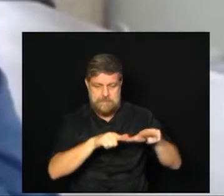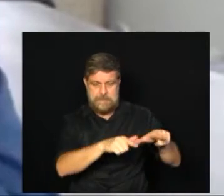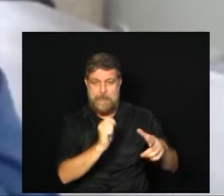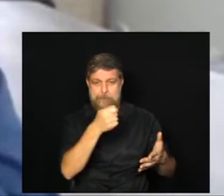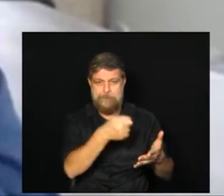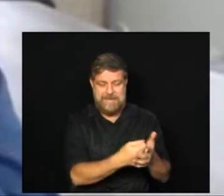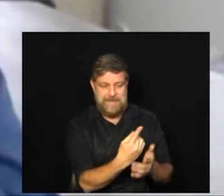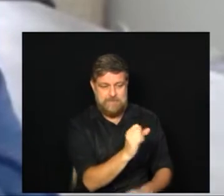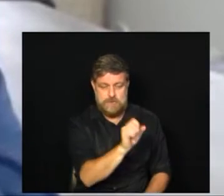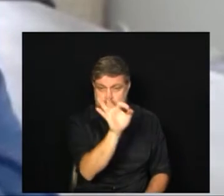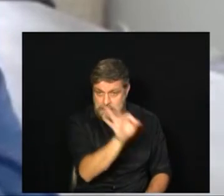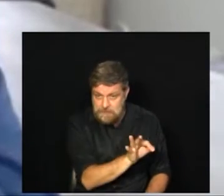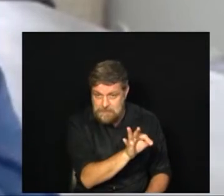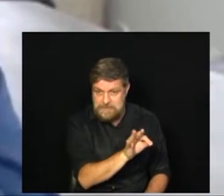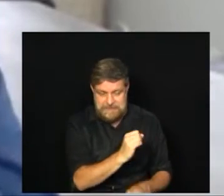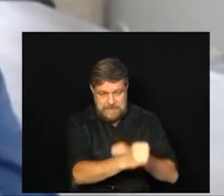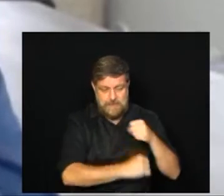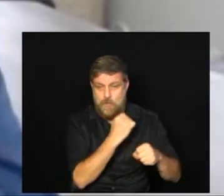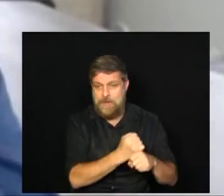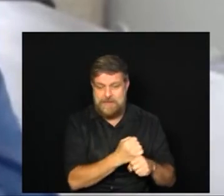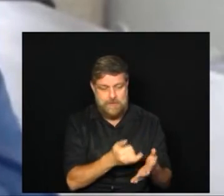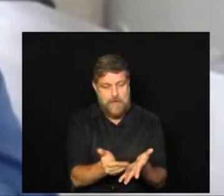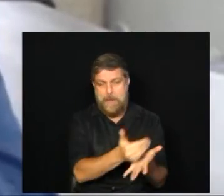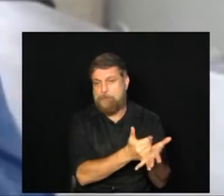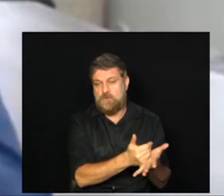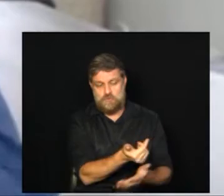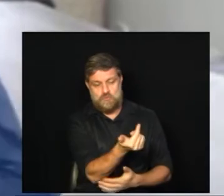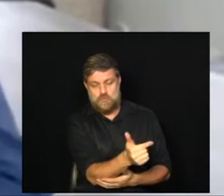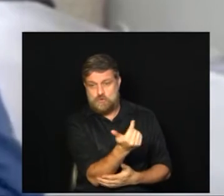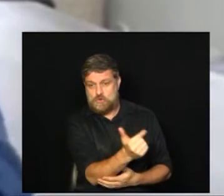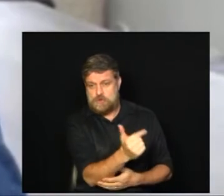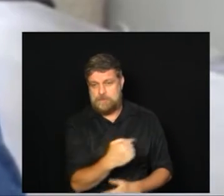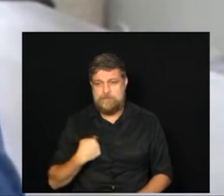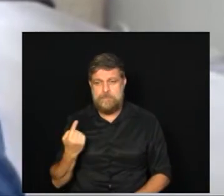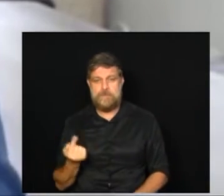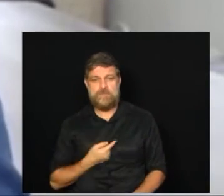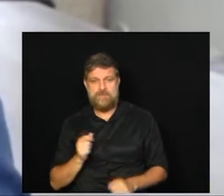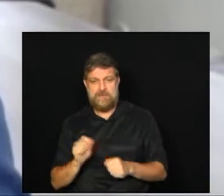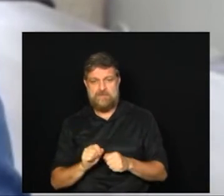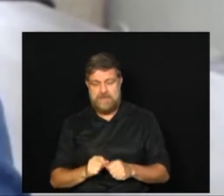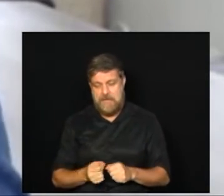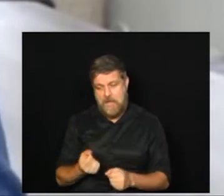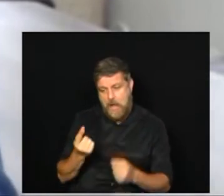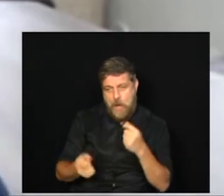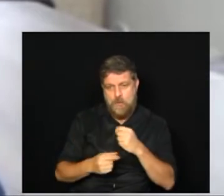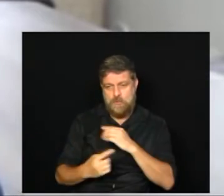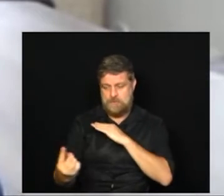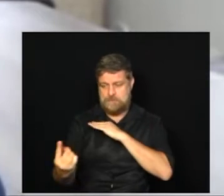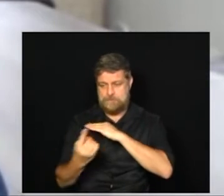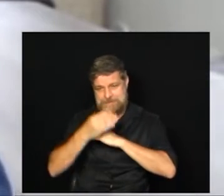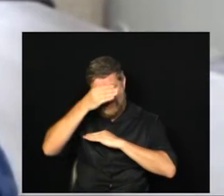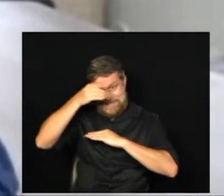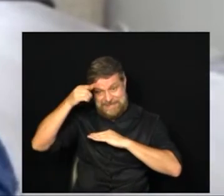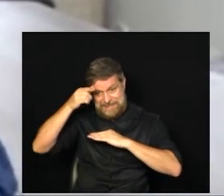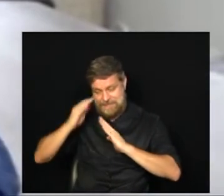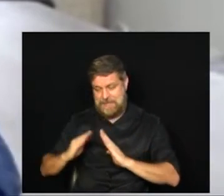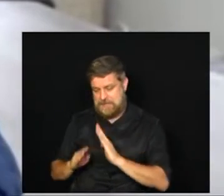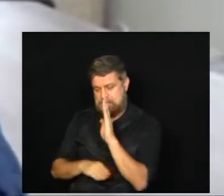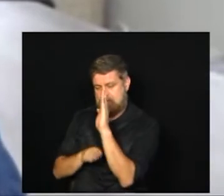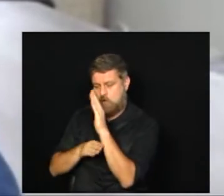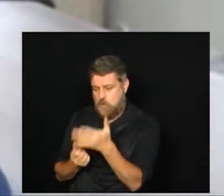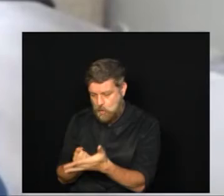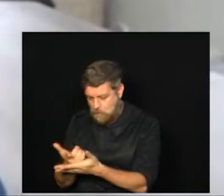era o sonho de consumo número 1 dos brasileiros e nos últimos tempos isso tem mudado, então é realmente interessante este